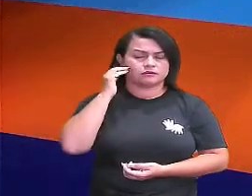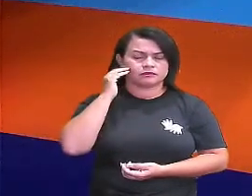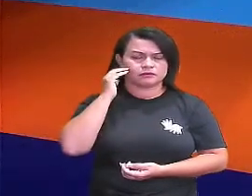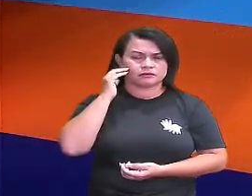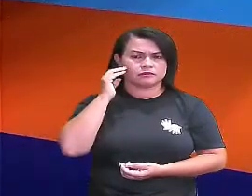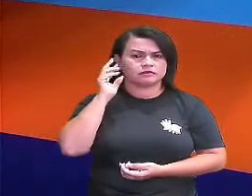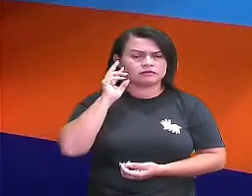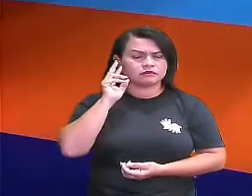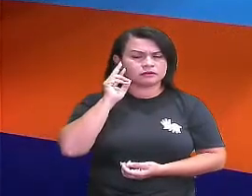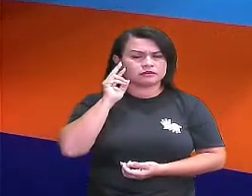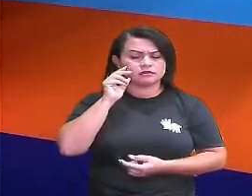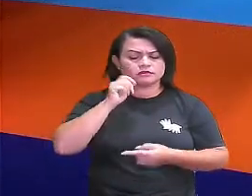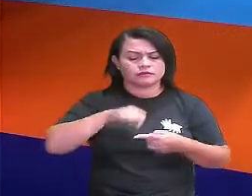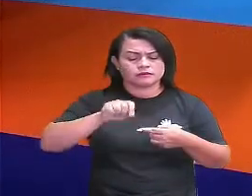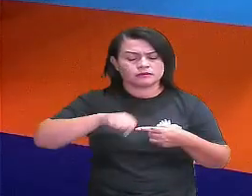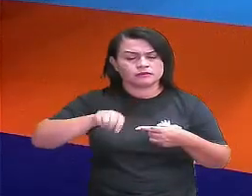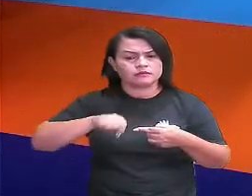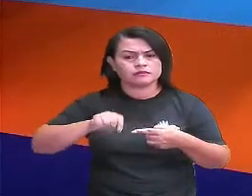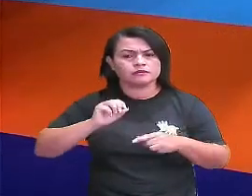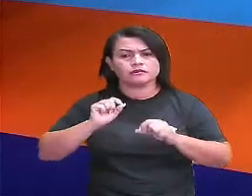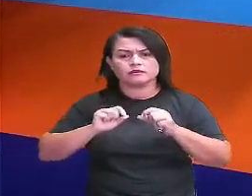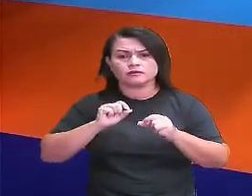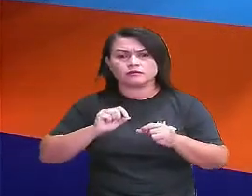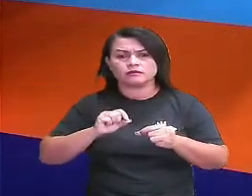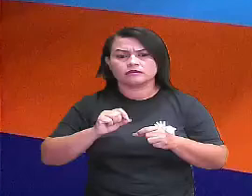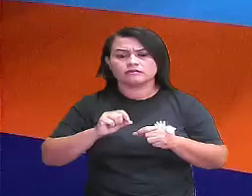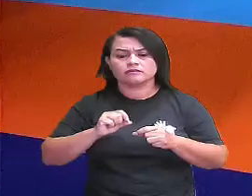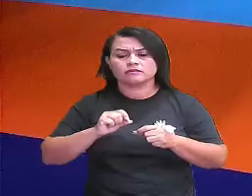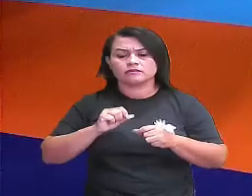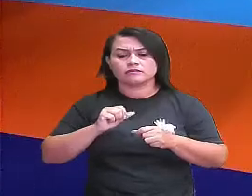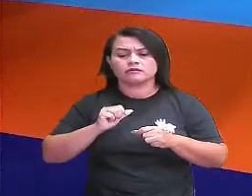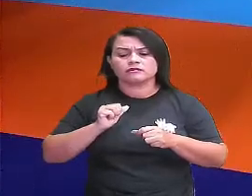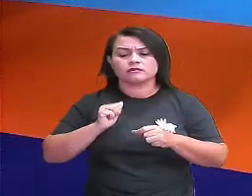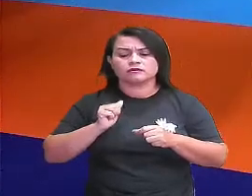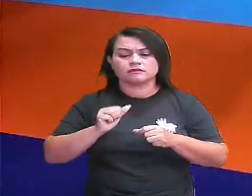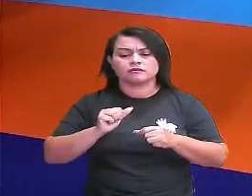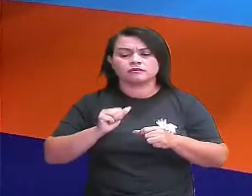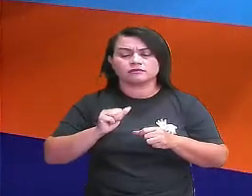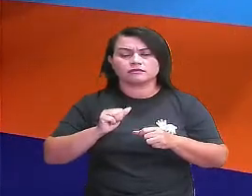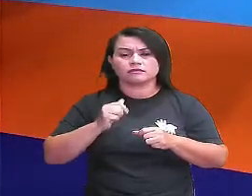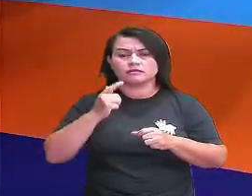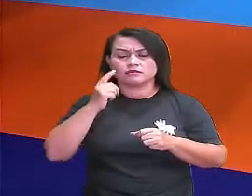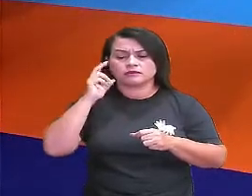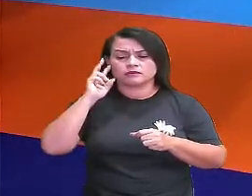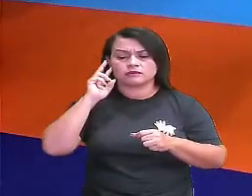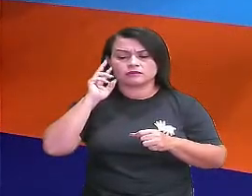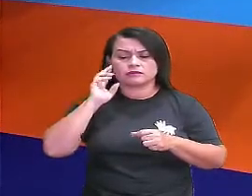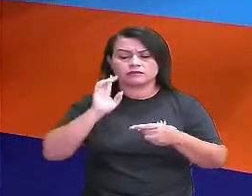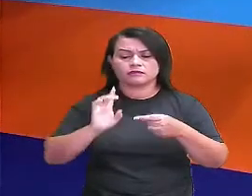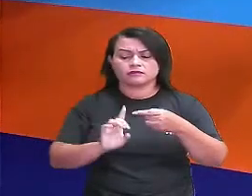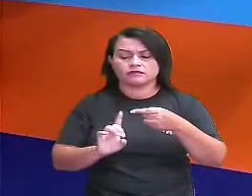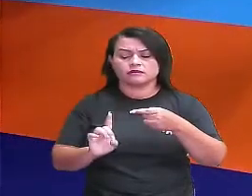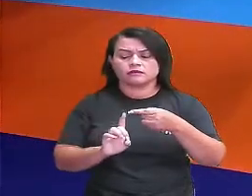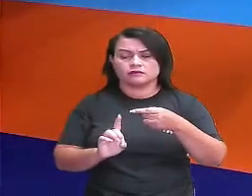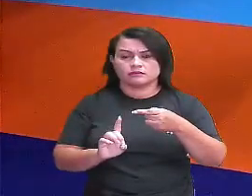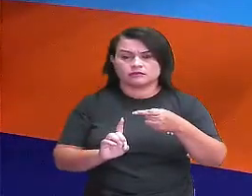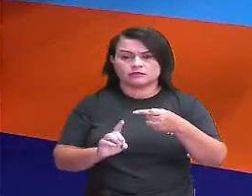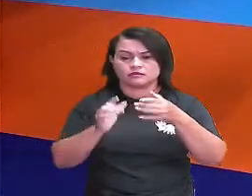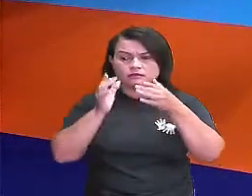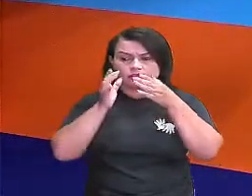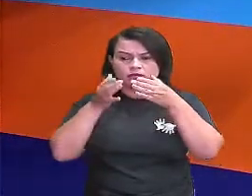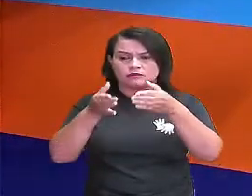gente vai escrever a fração, a gente vai mudar, ó, essa partezinha do denominador, tá? Foca no